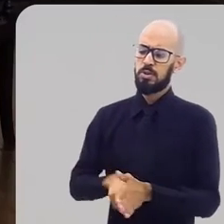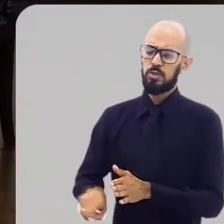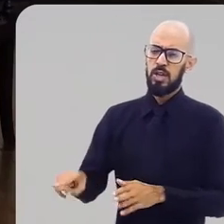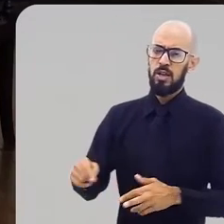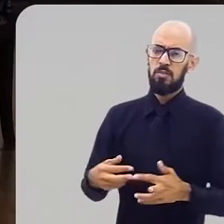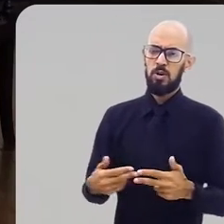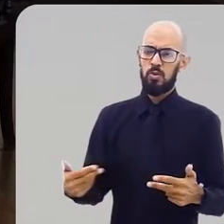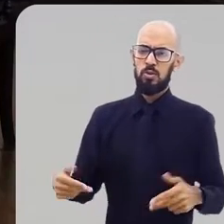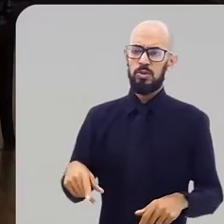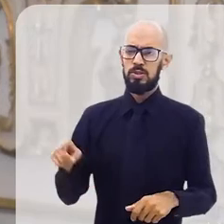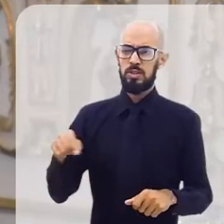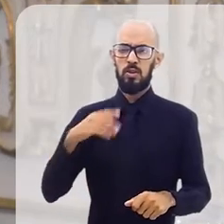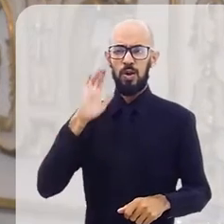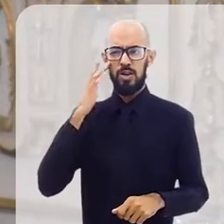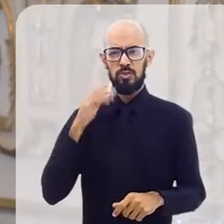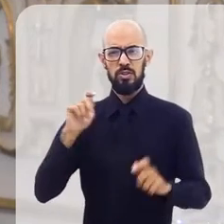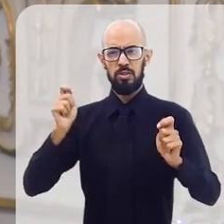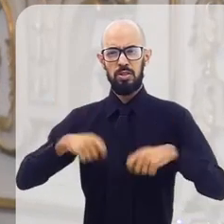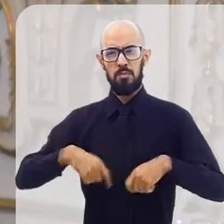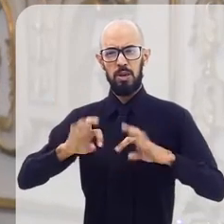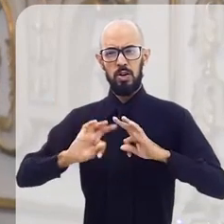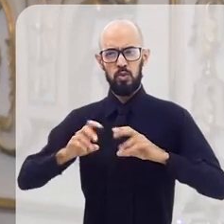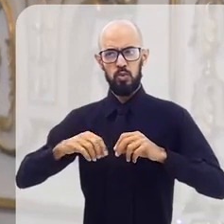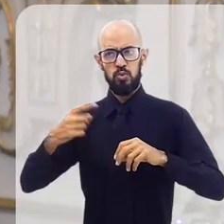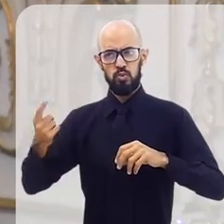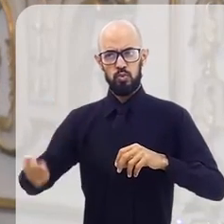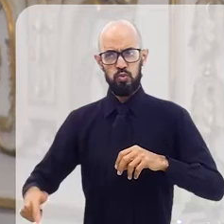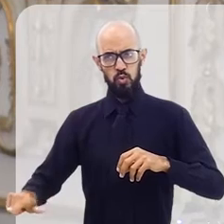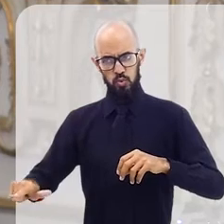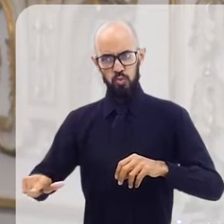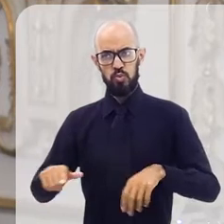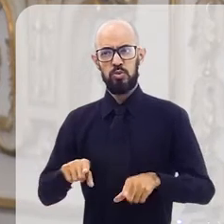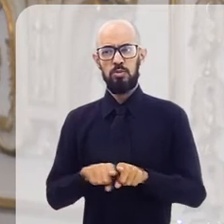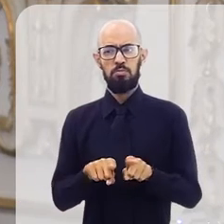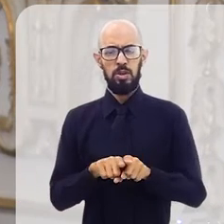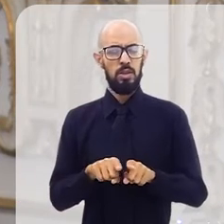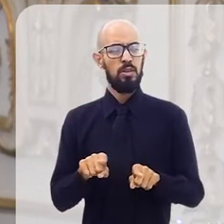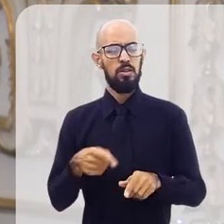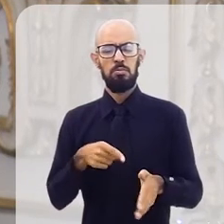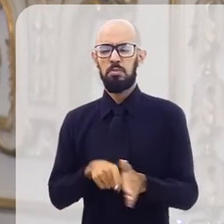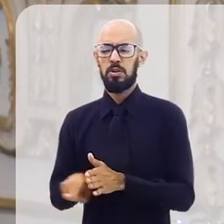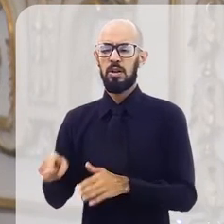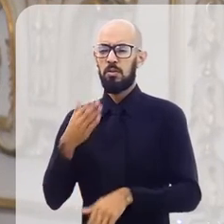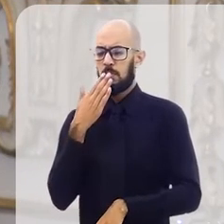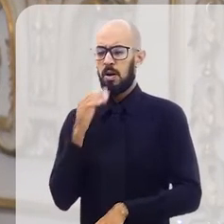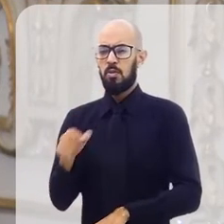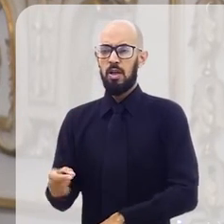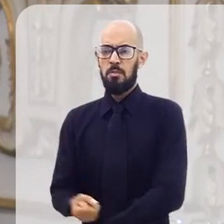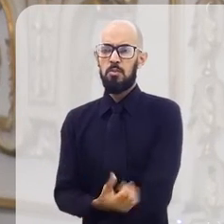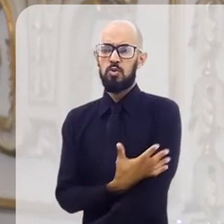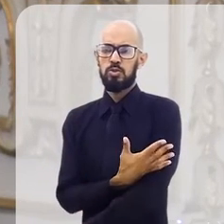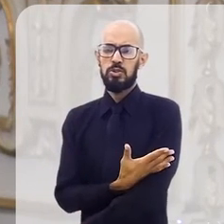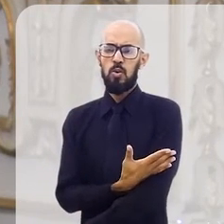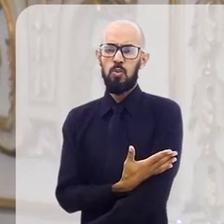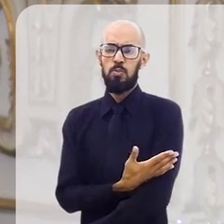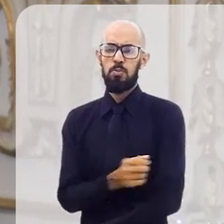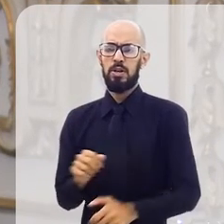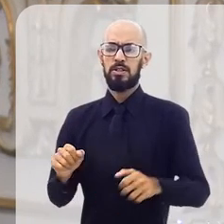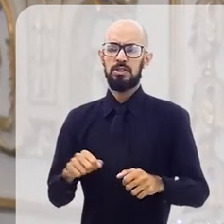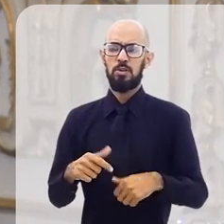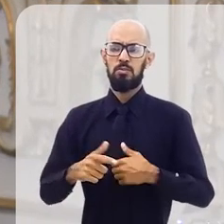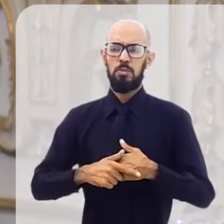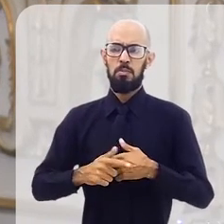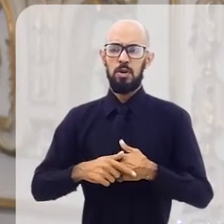vai cabe para todos os outros Qual é a emoção de ser chamado para ser